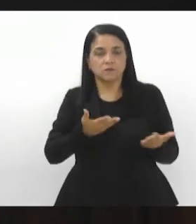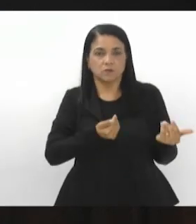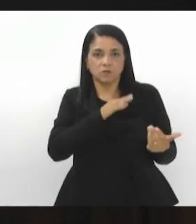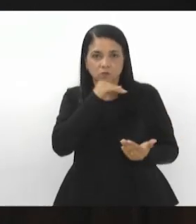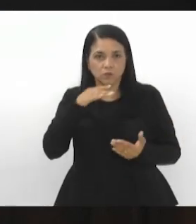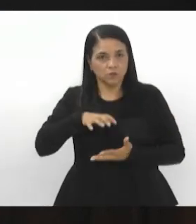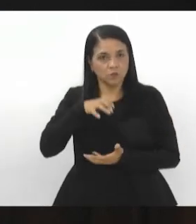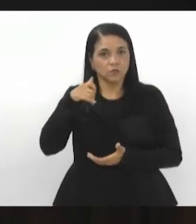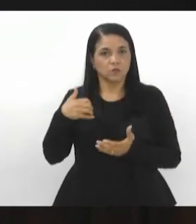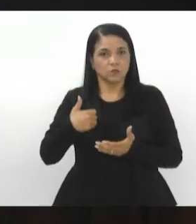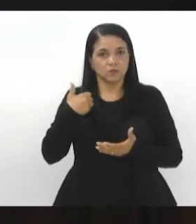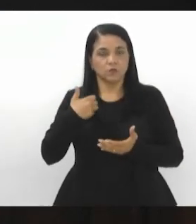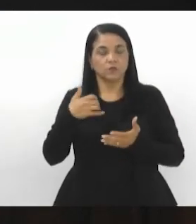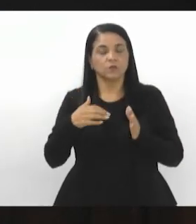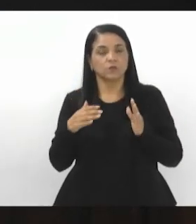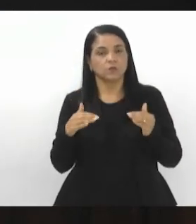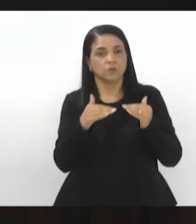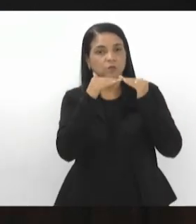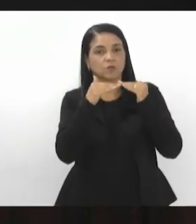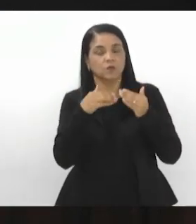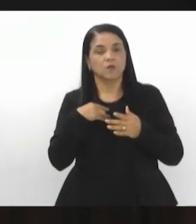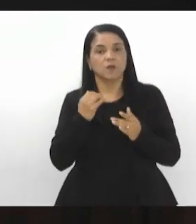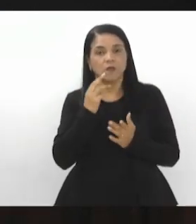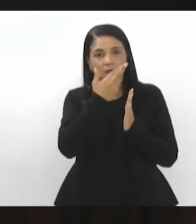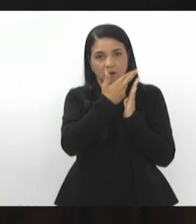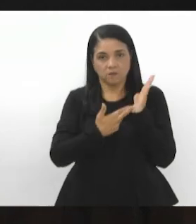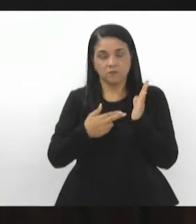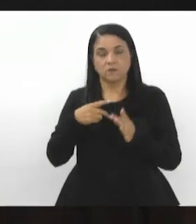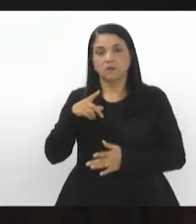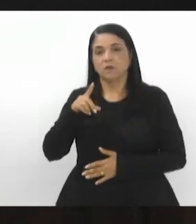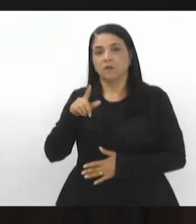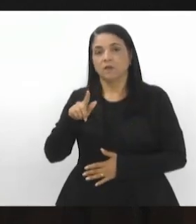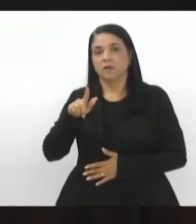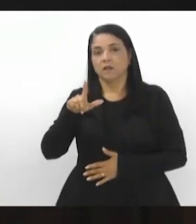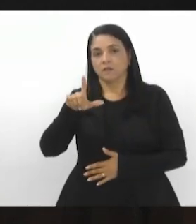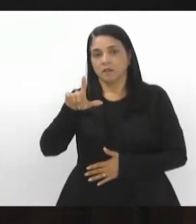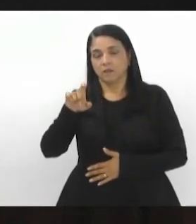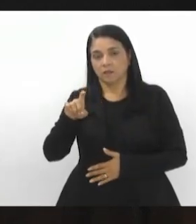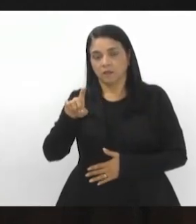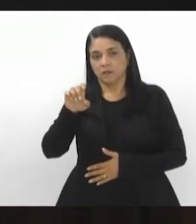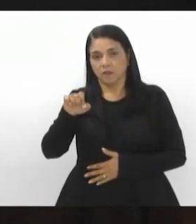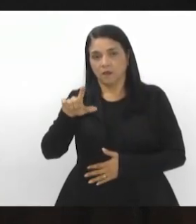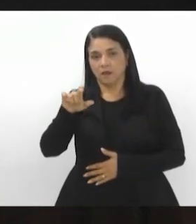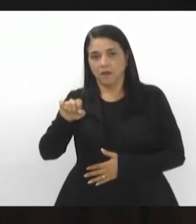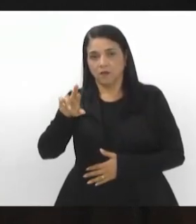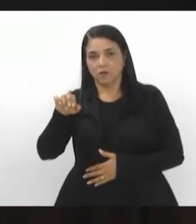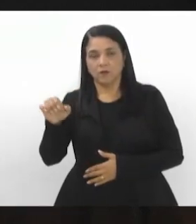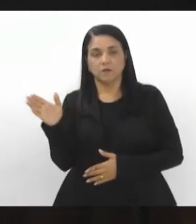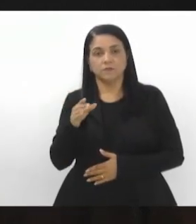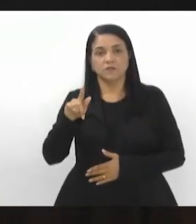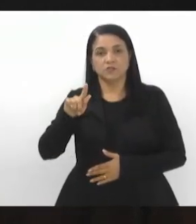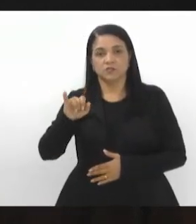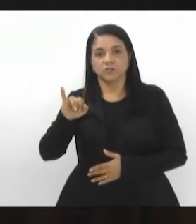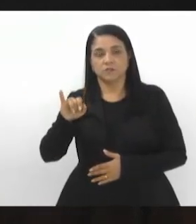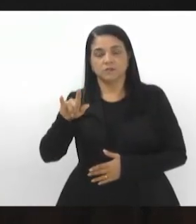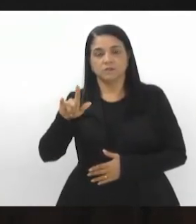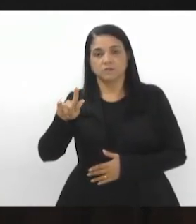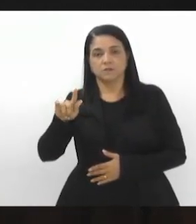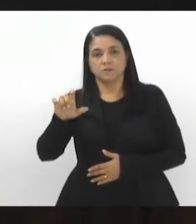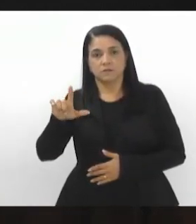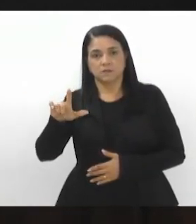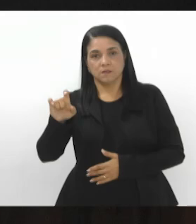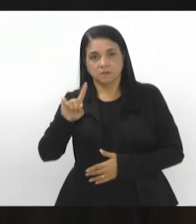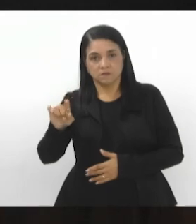do Idoso favorável. Relatoria dos deputados Guilherme Delaroli e Gisele Monteiro. Em discussão, não havendo quem queira discutir,